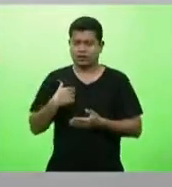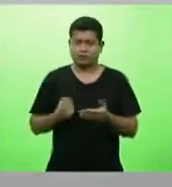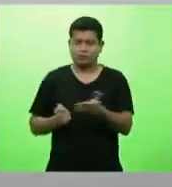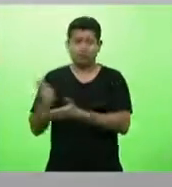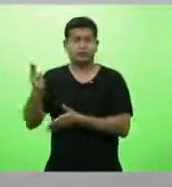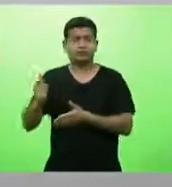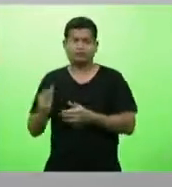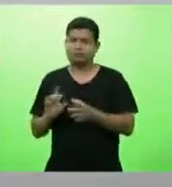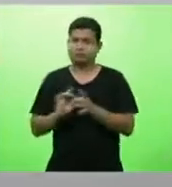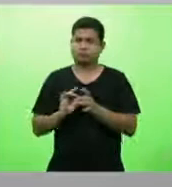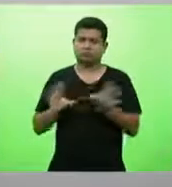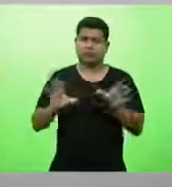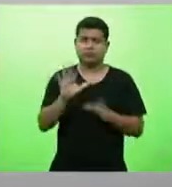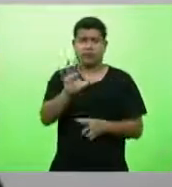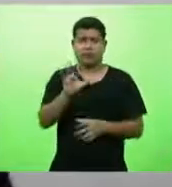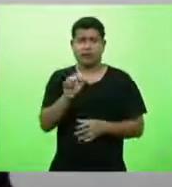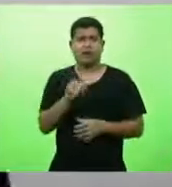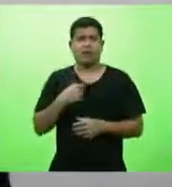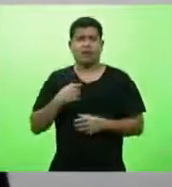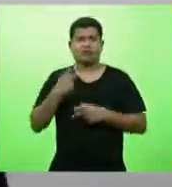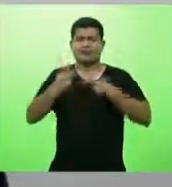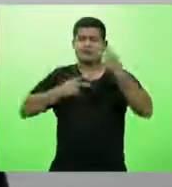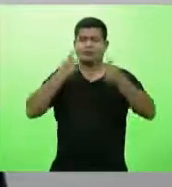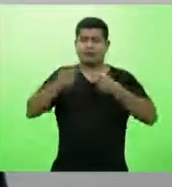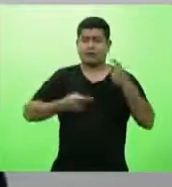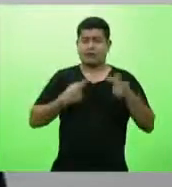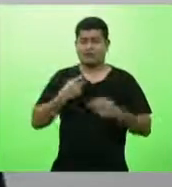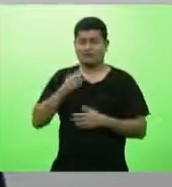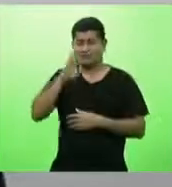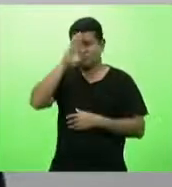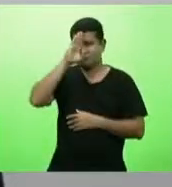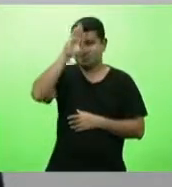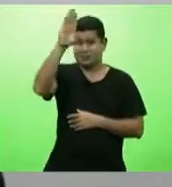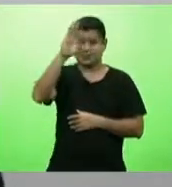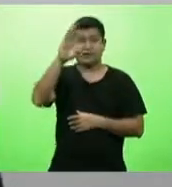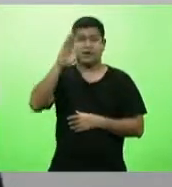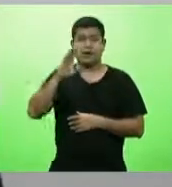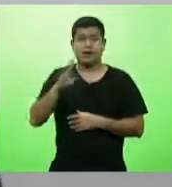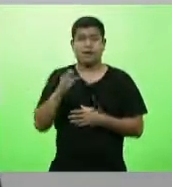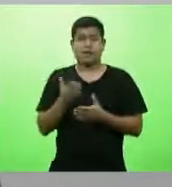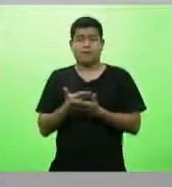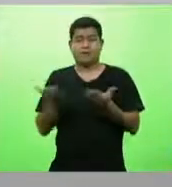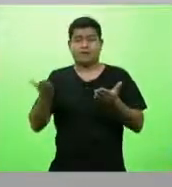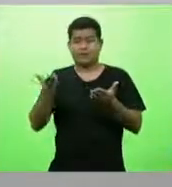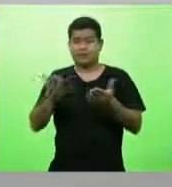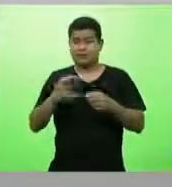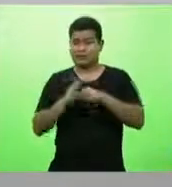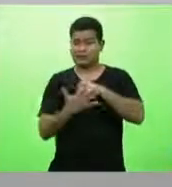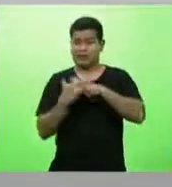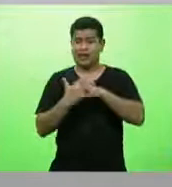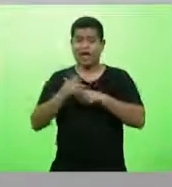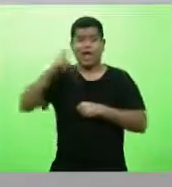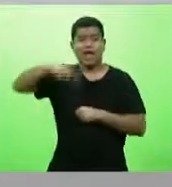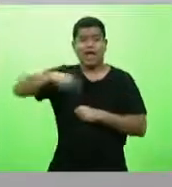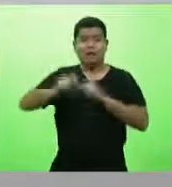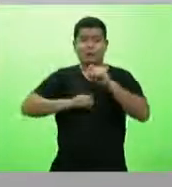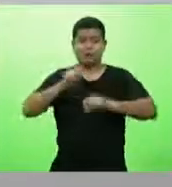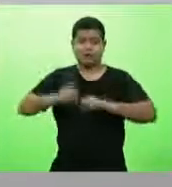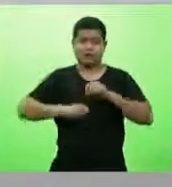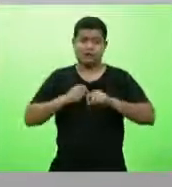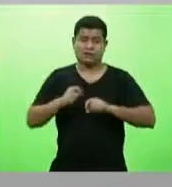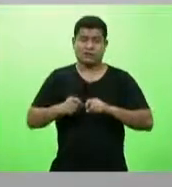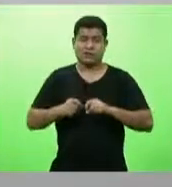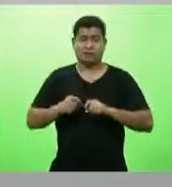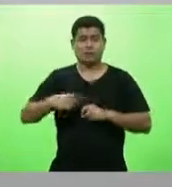questões. Mas o centro da questão da pandemia é realmente nós tomarmos as medidas